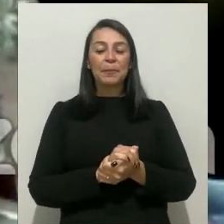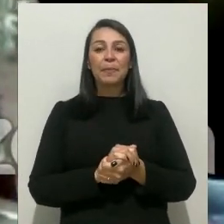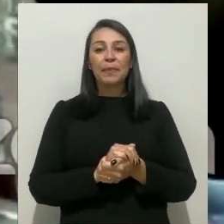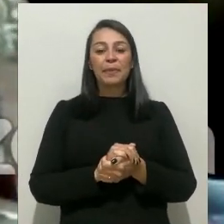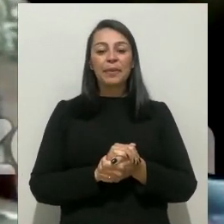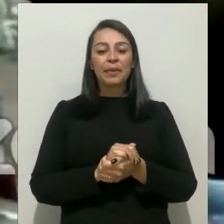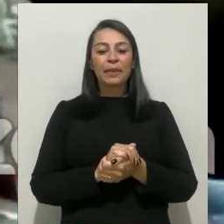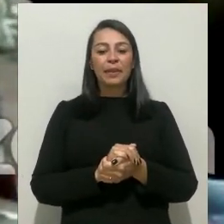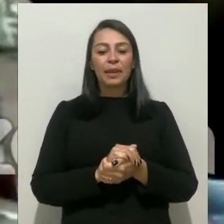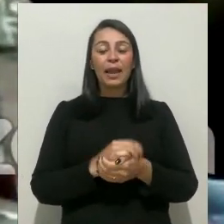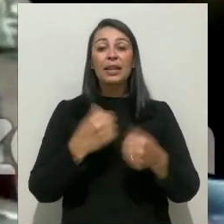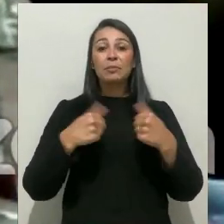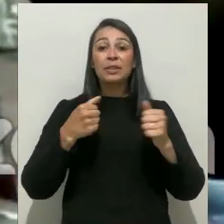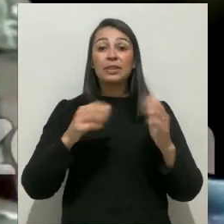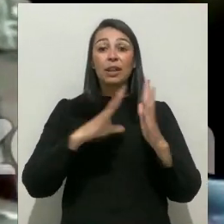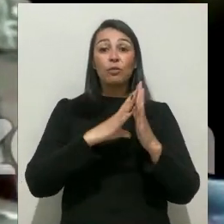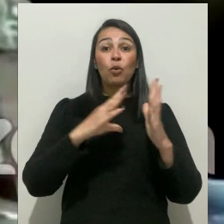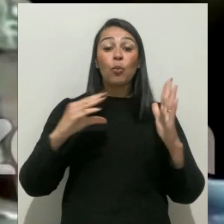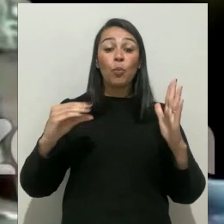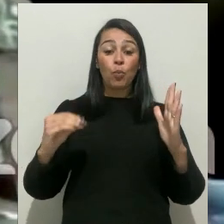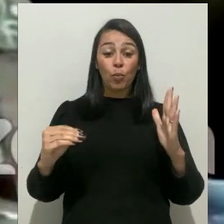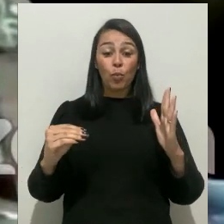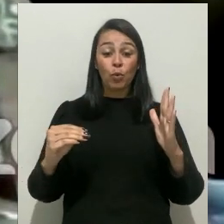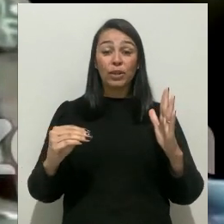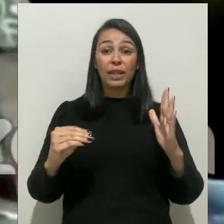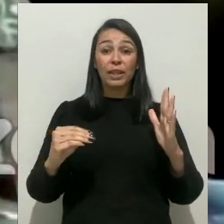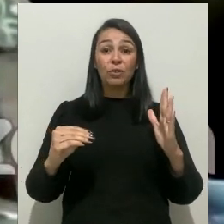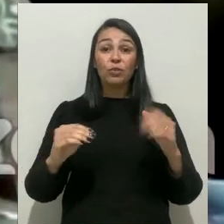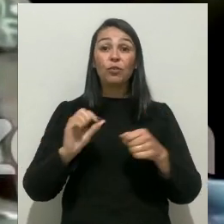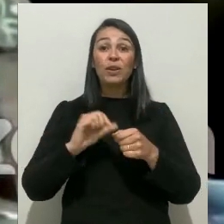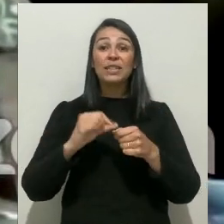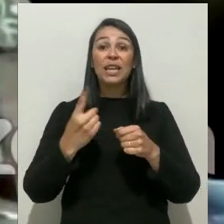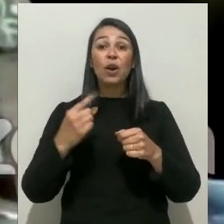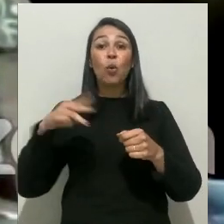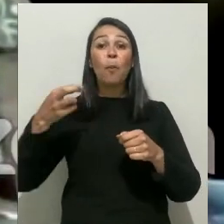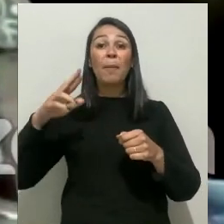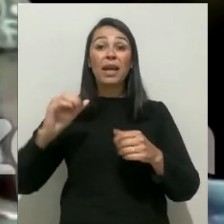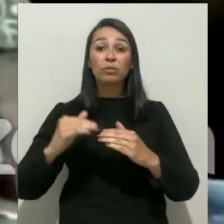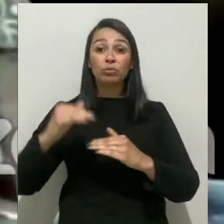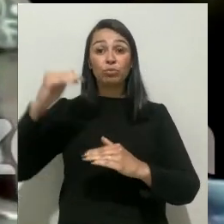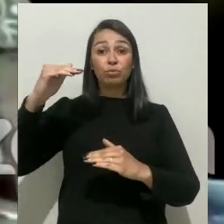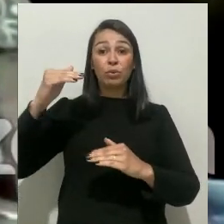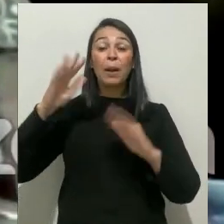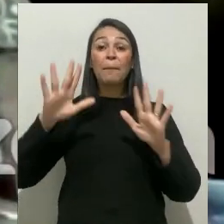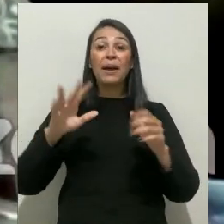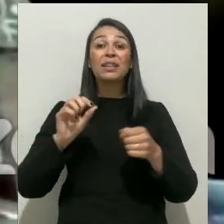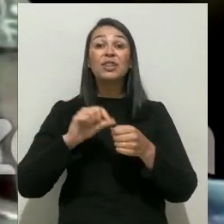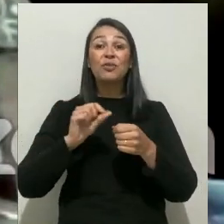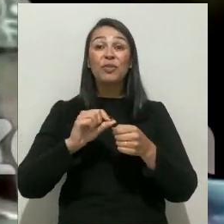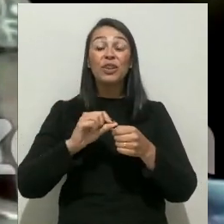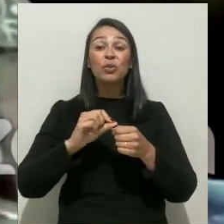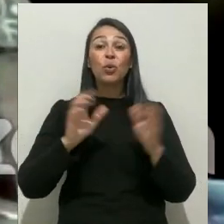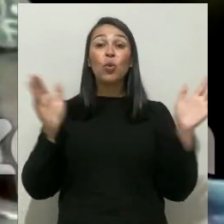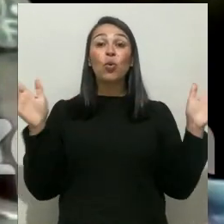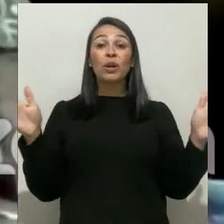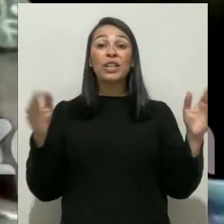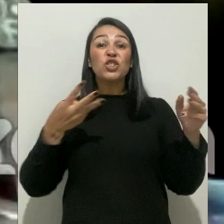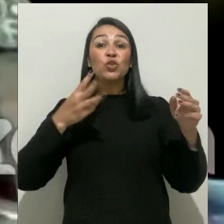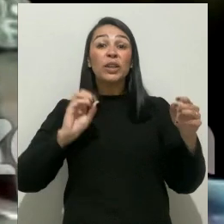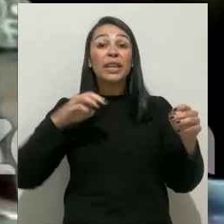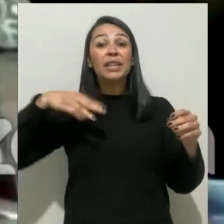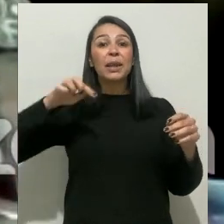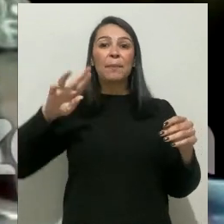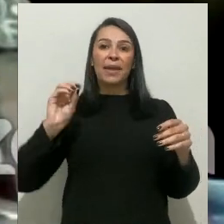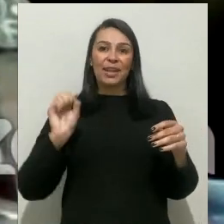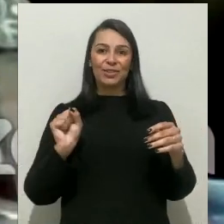momento, ele precisava passar o modelo de 1 metro para o Cristo de 30 metros. Para isso, foram feitos 16 quilômetros de planta. E,